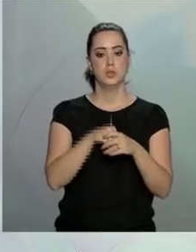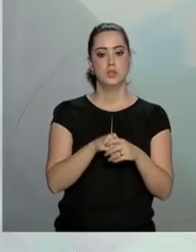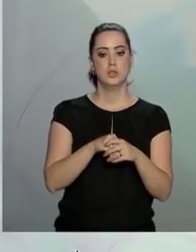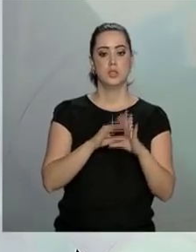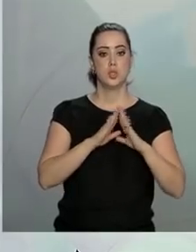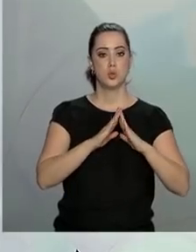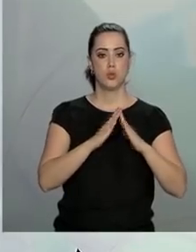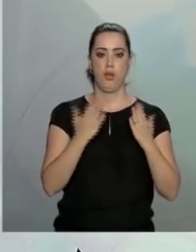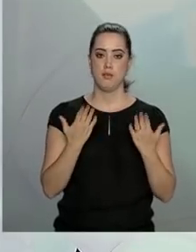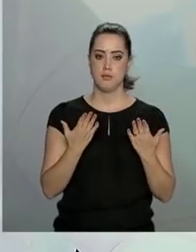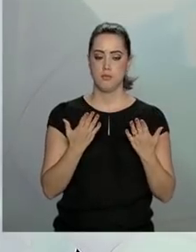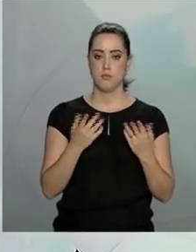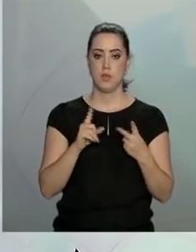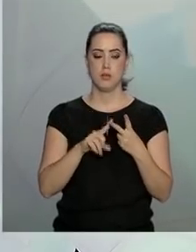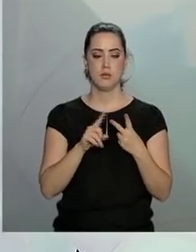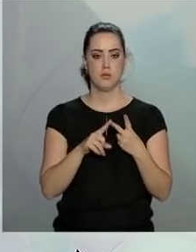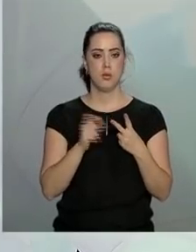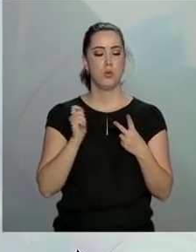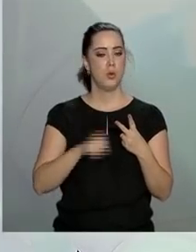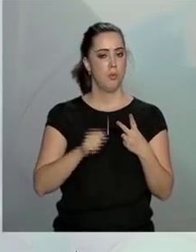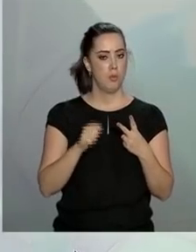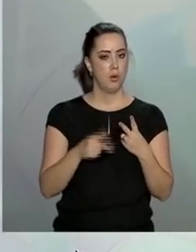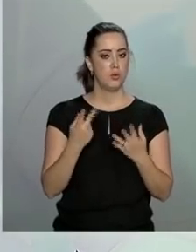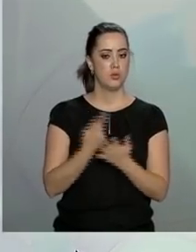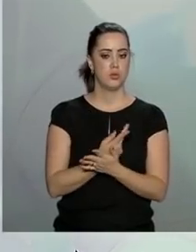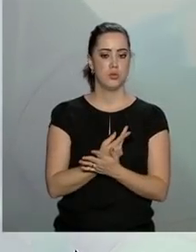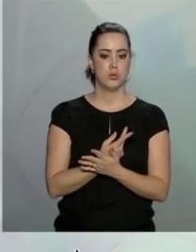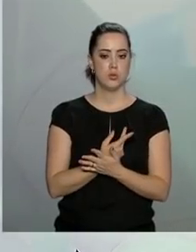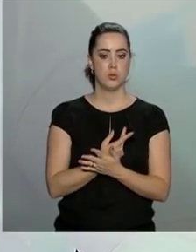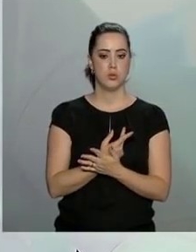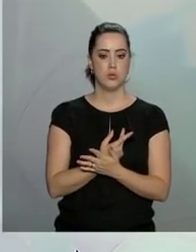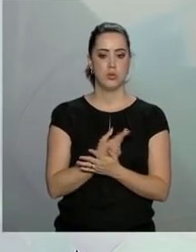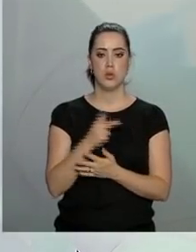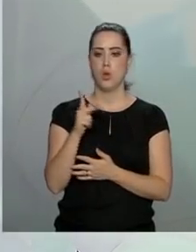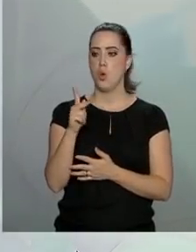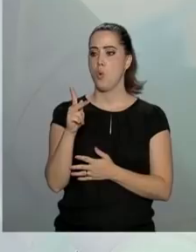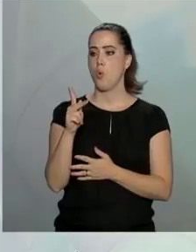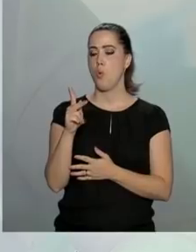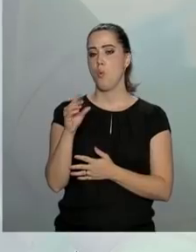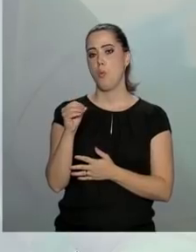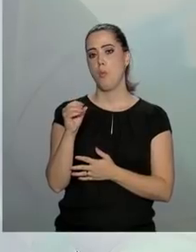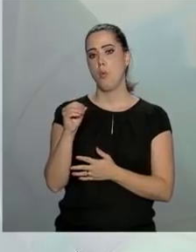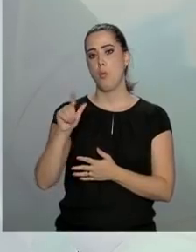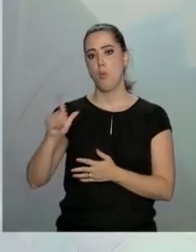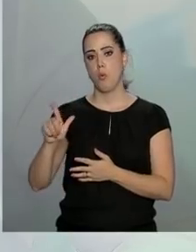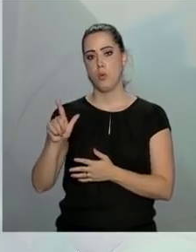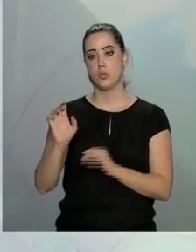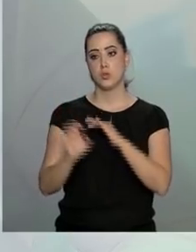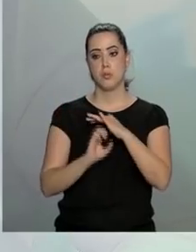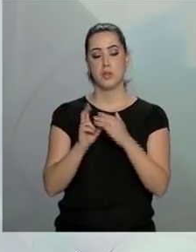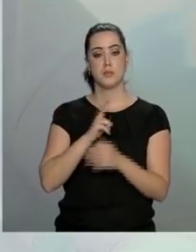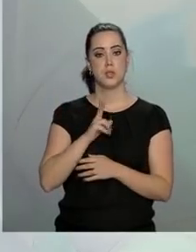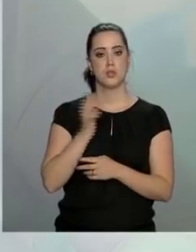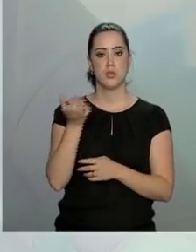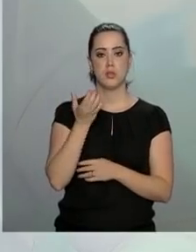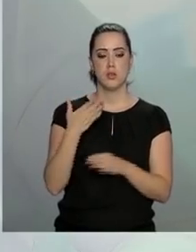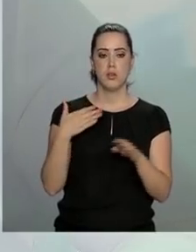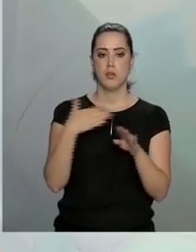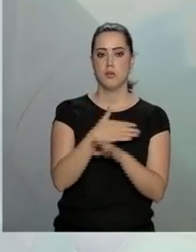casa. A segunda frente pode ser um pool de investidores da economia privada que